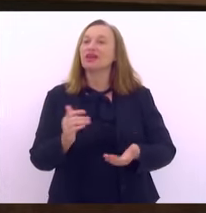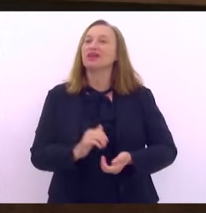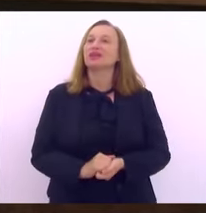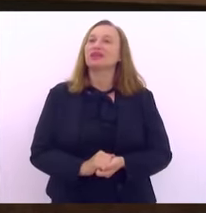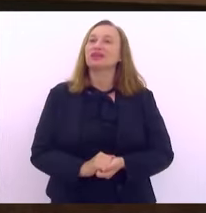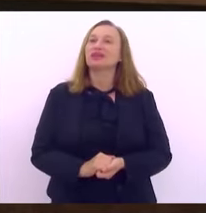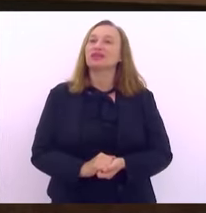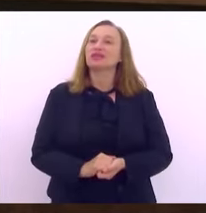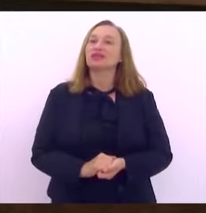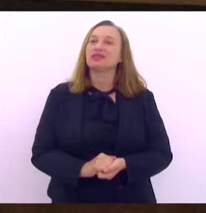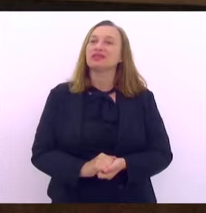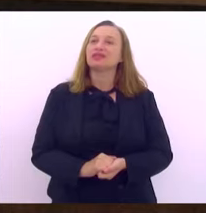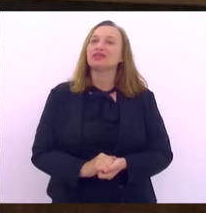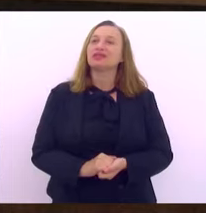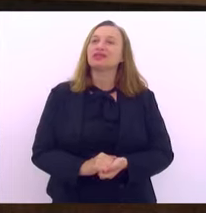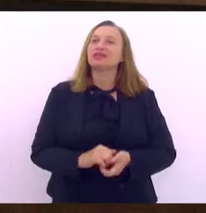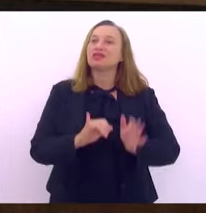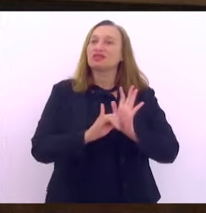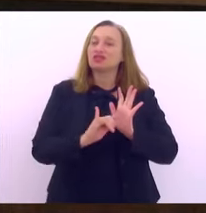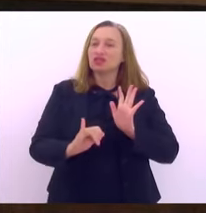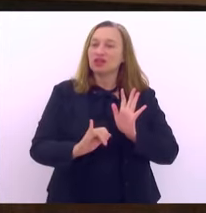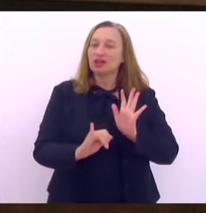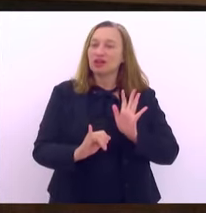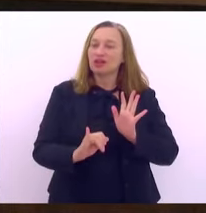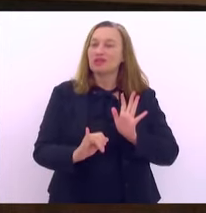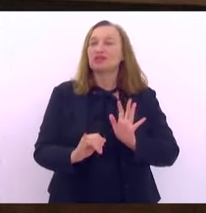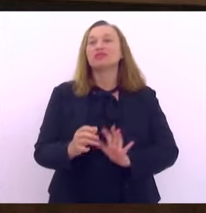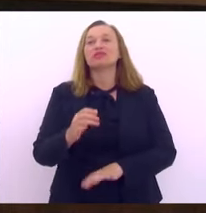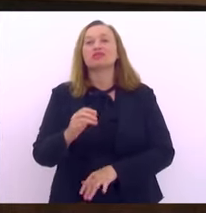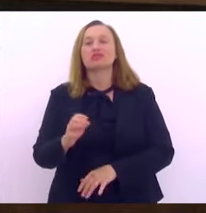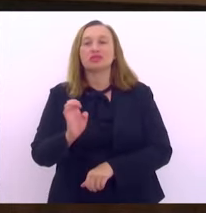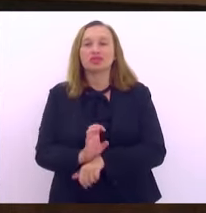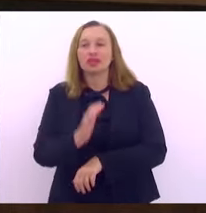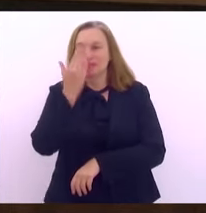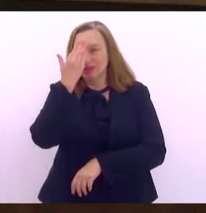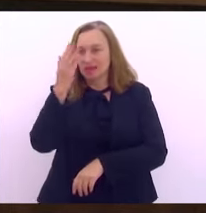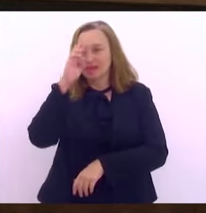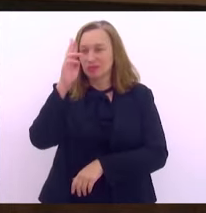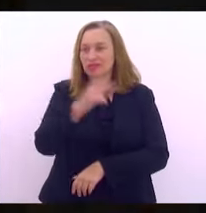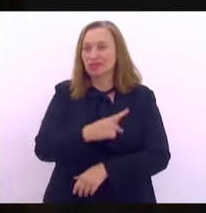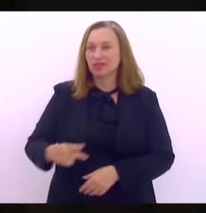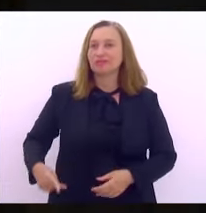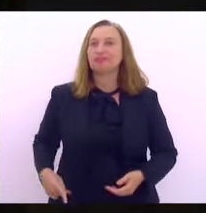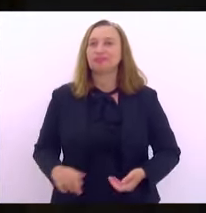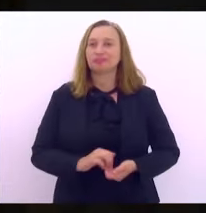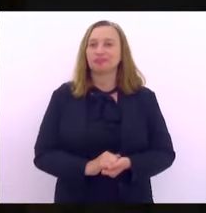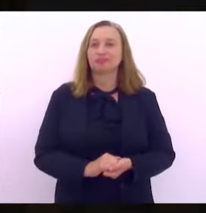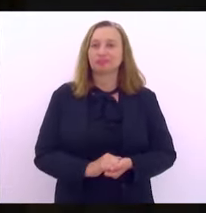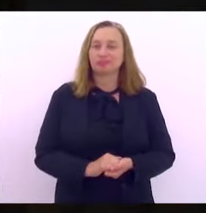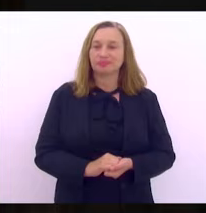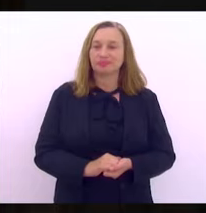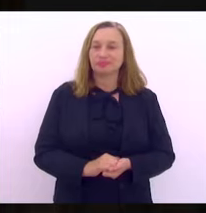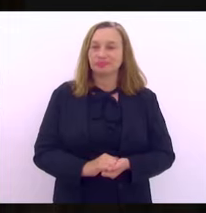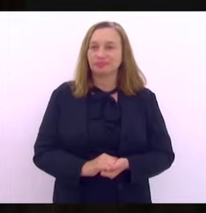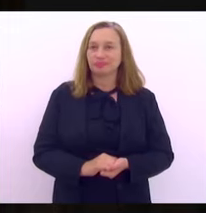nosso diário oficial do Estado. Muito obrigado, senhor presidente.